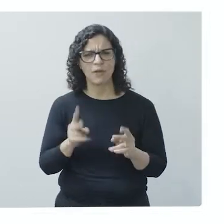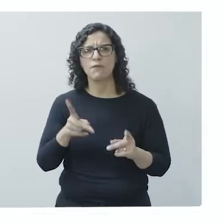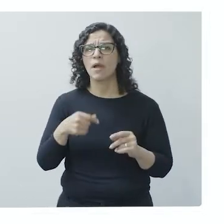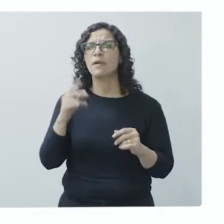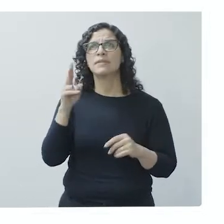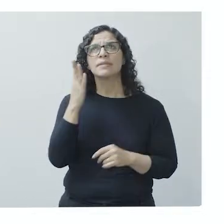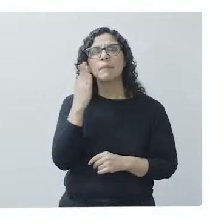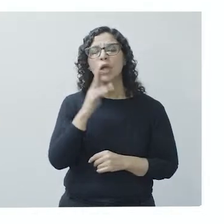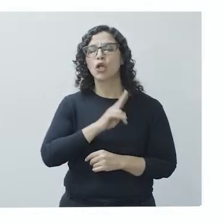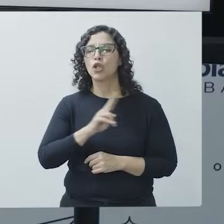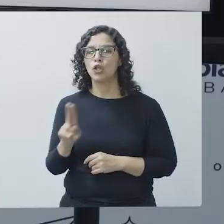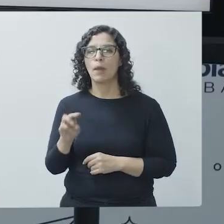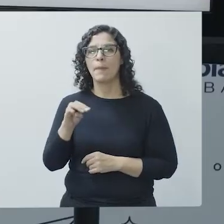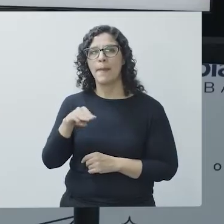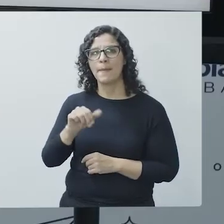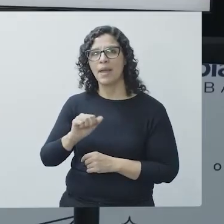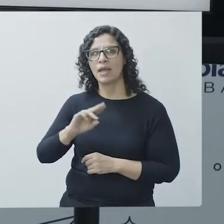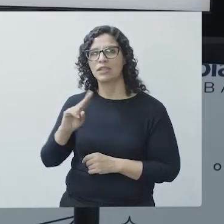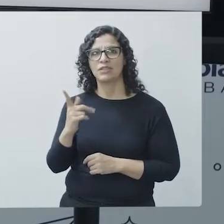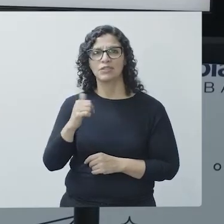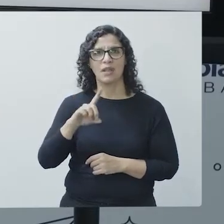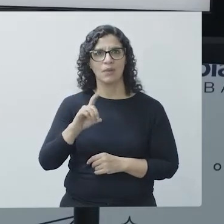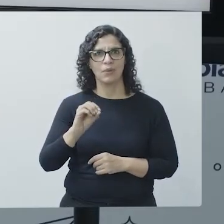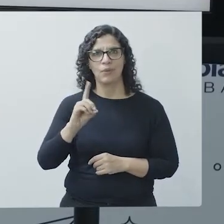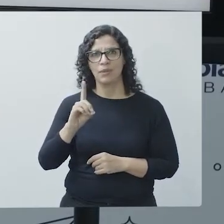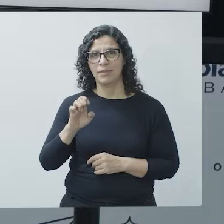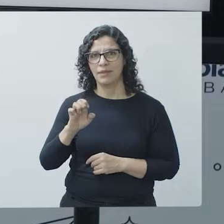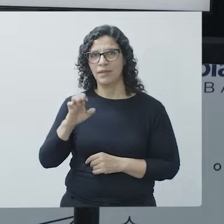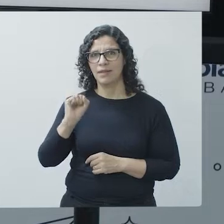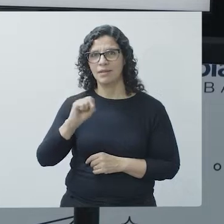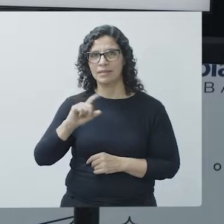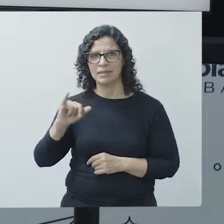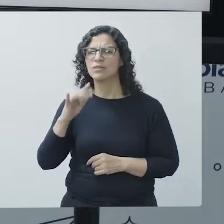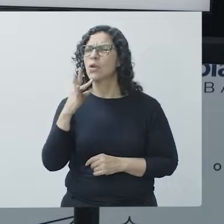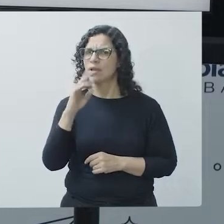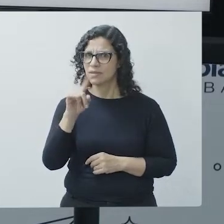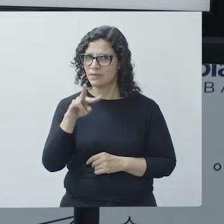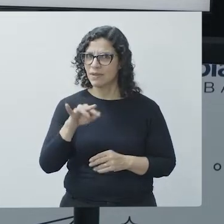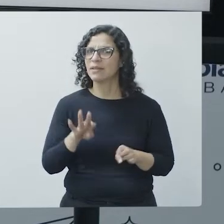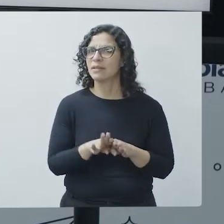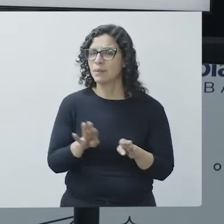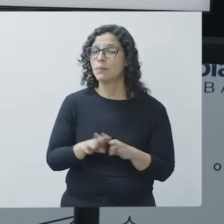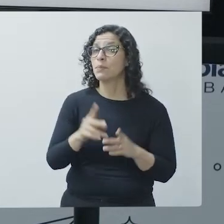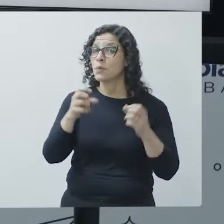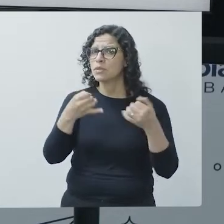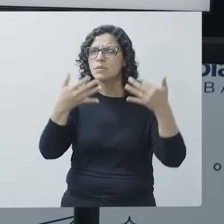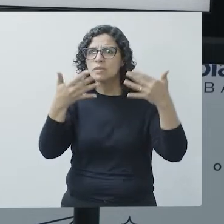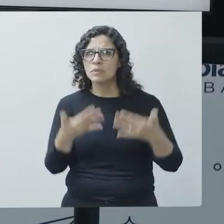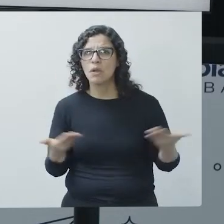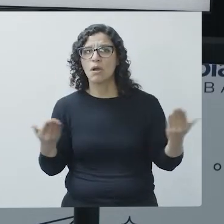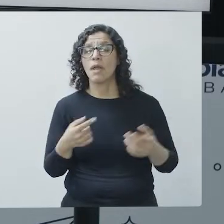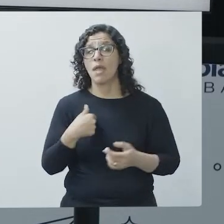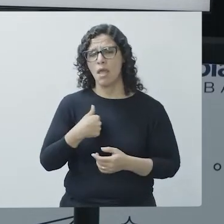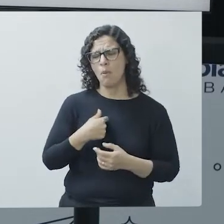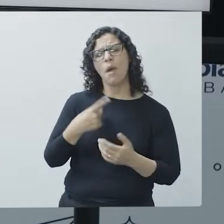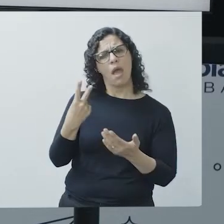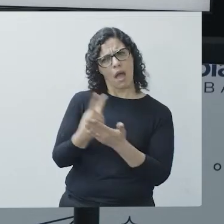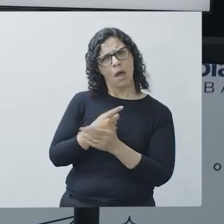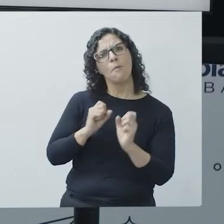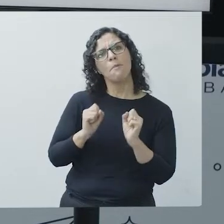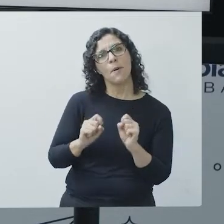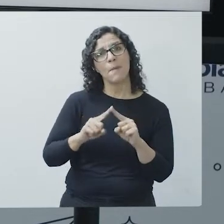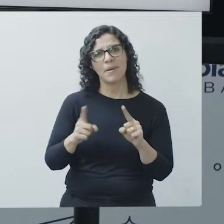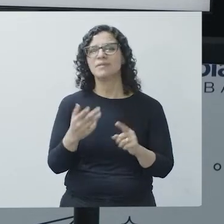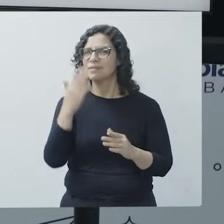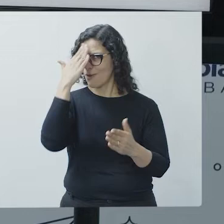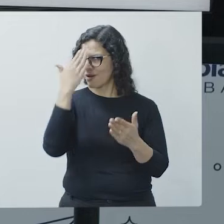vai ouvir falar desse autor chamado Machado de Assis. Por isso que eu digo, pode ser que eu esteja muito errado,